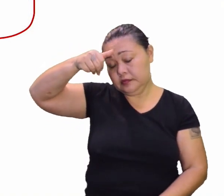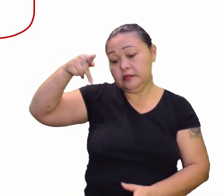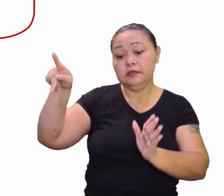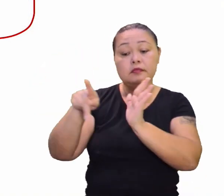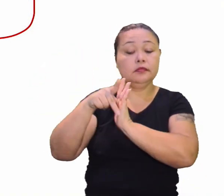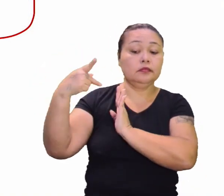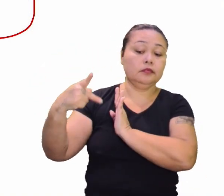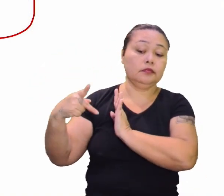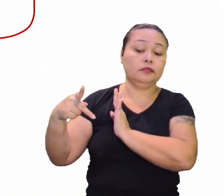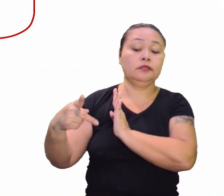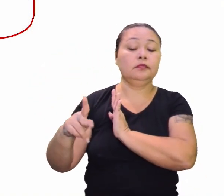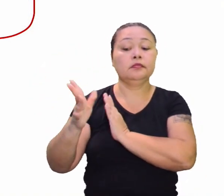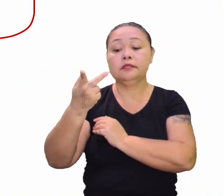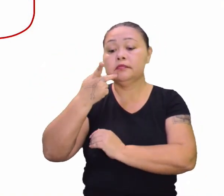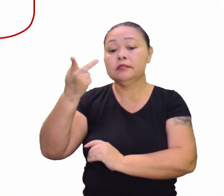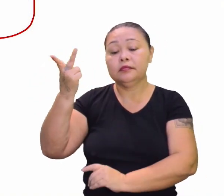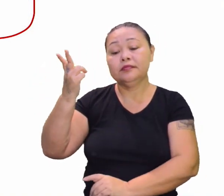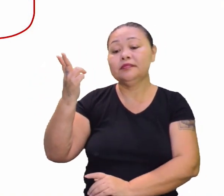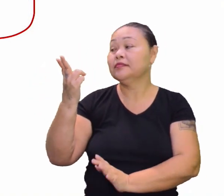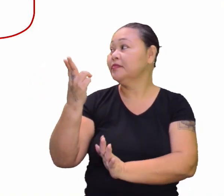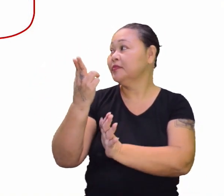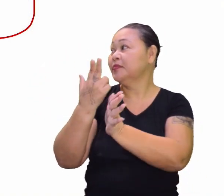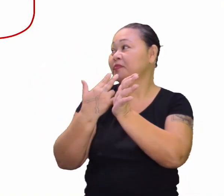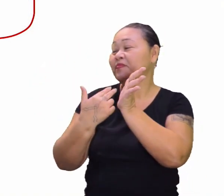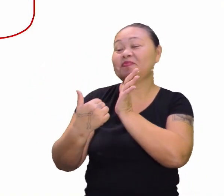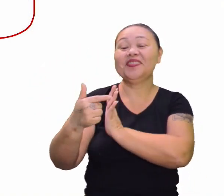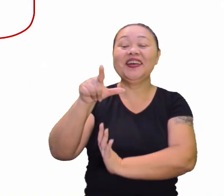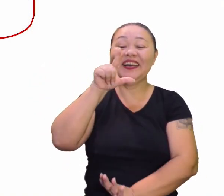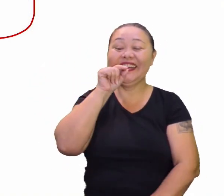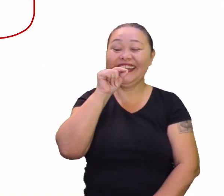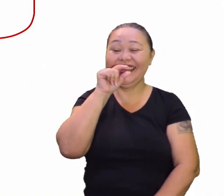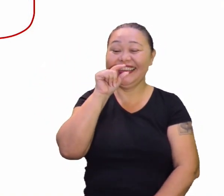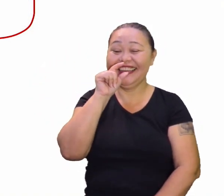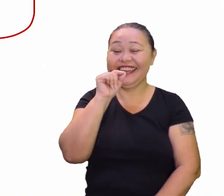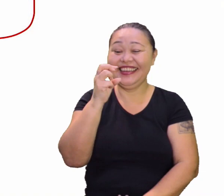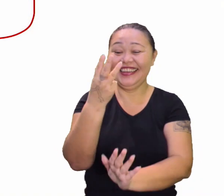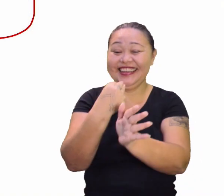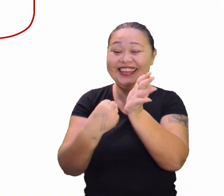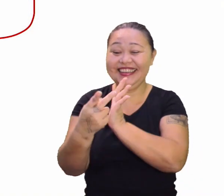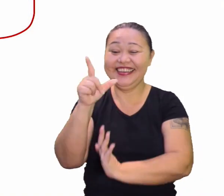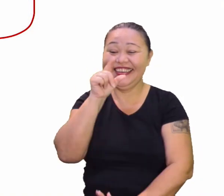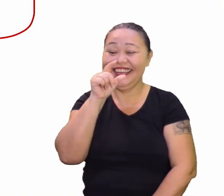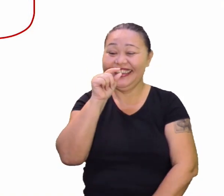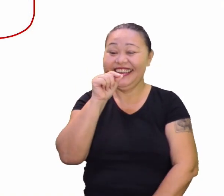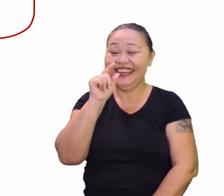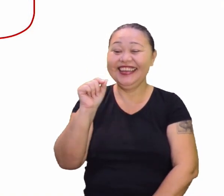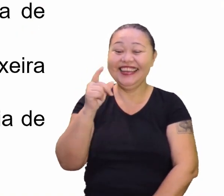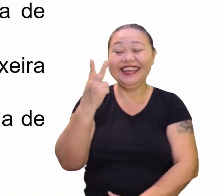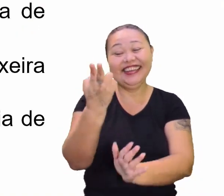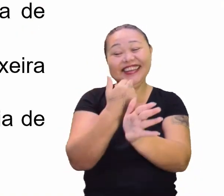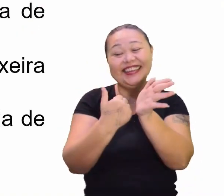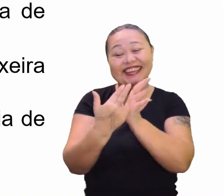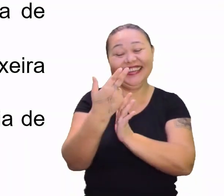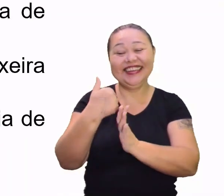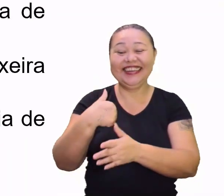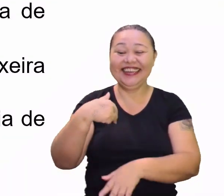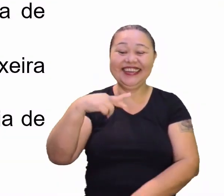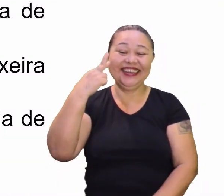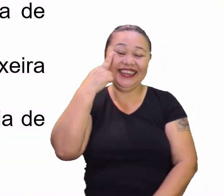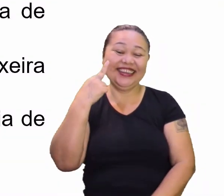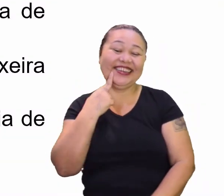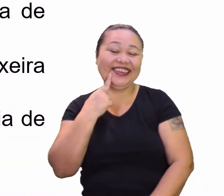Eram terras do Mato Grosso. Exatamente. Como você fez o mapa do Pinto para representar. Mapa do desenho de